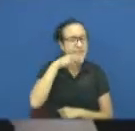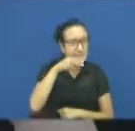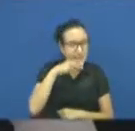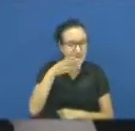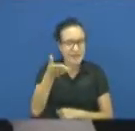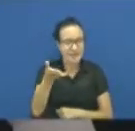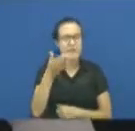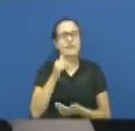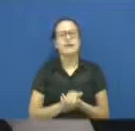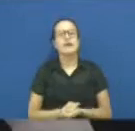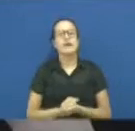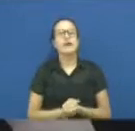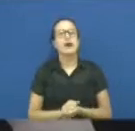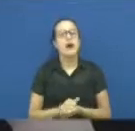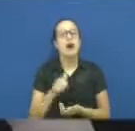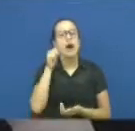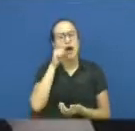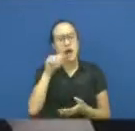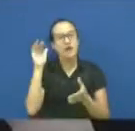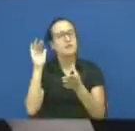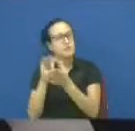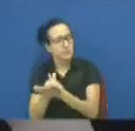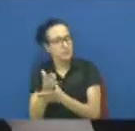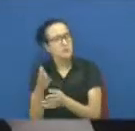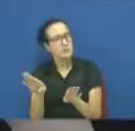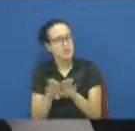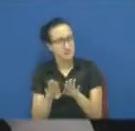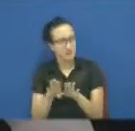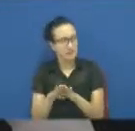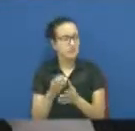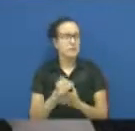é? E também